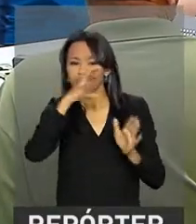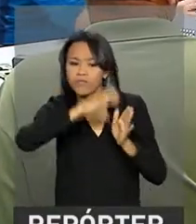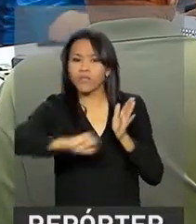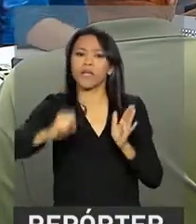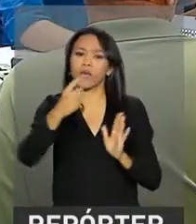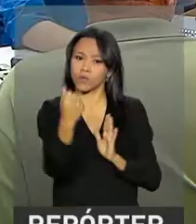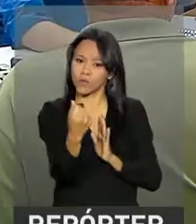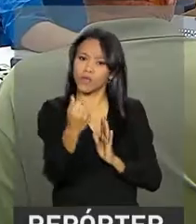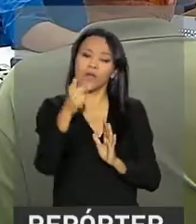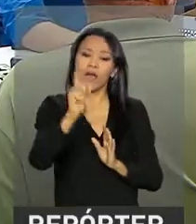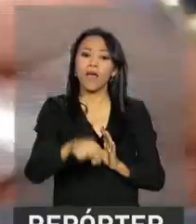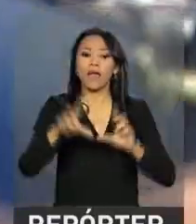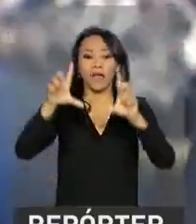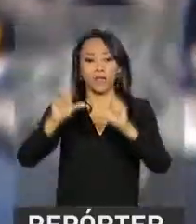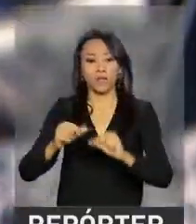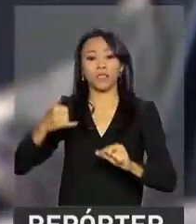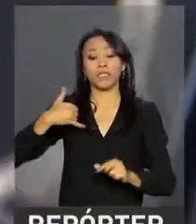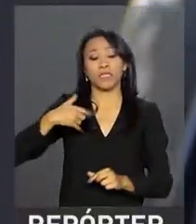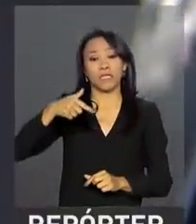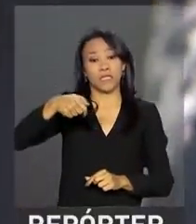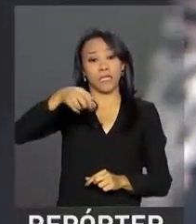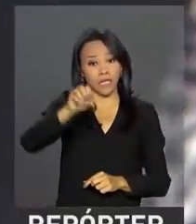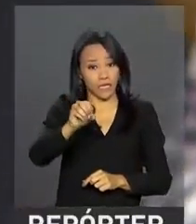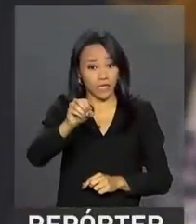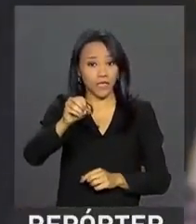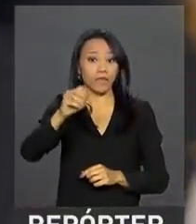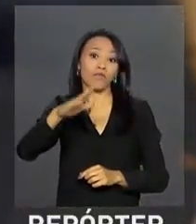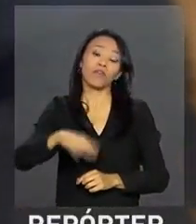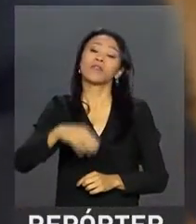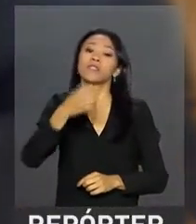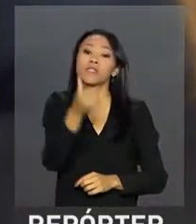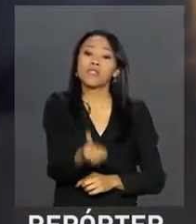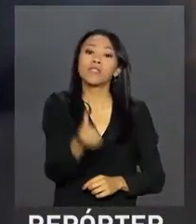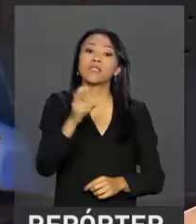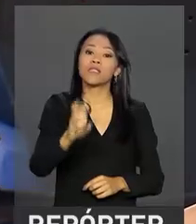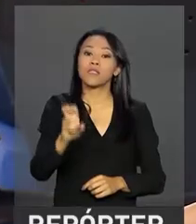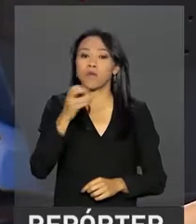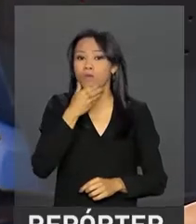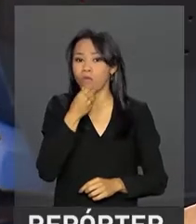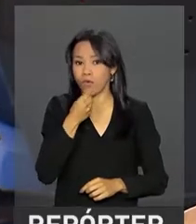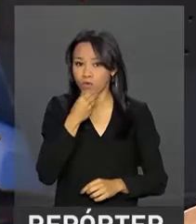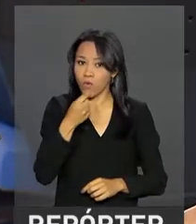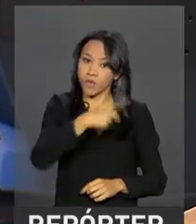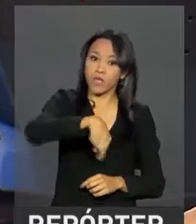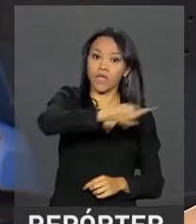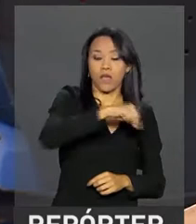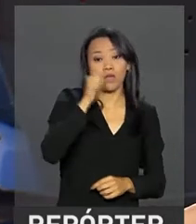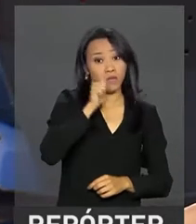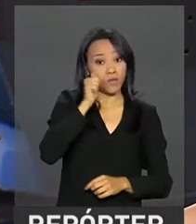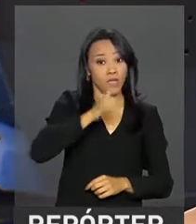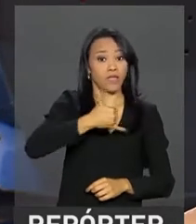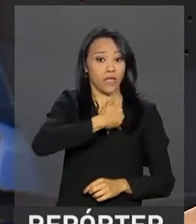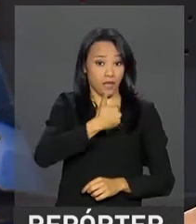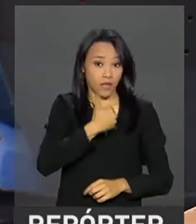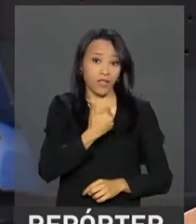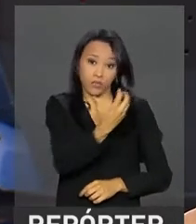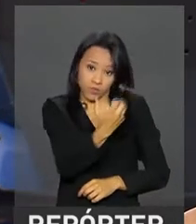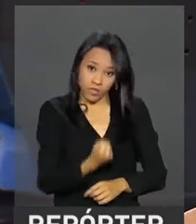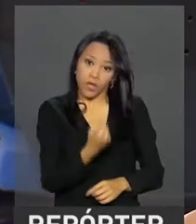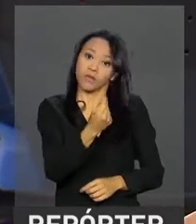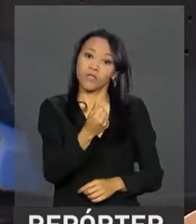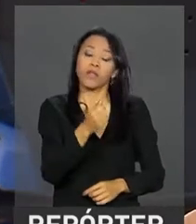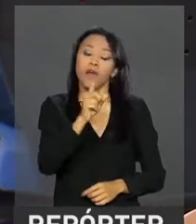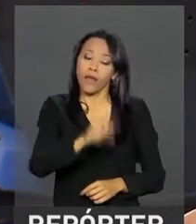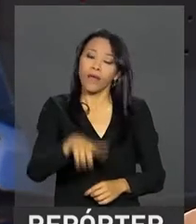idade mínima foi reduzida de 70 para 65 anos para os homens no caso das mulheres a idade para o saque também